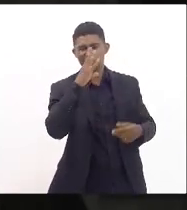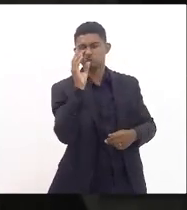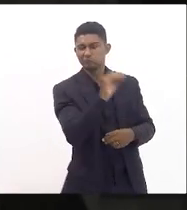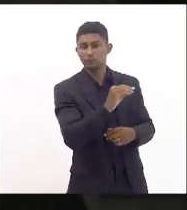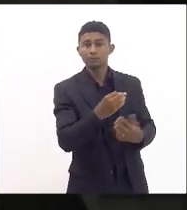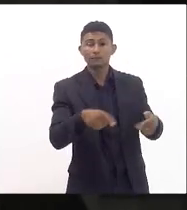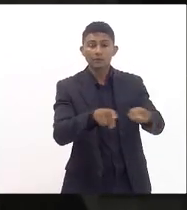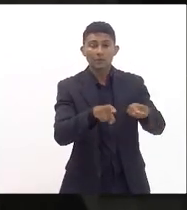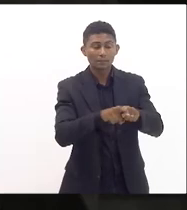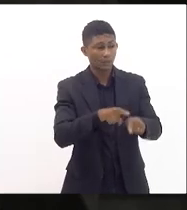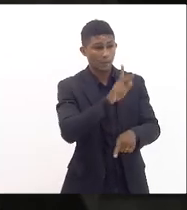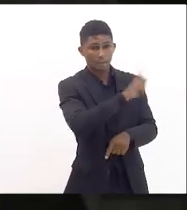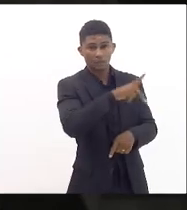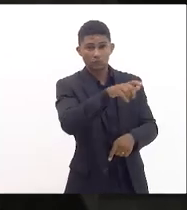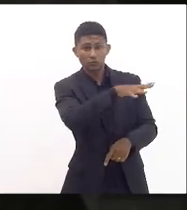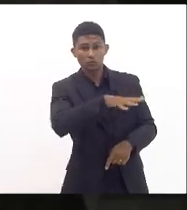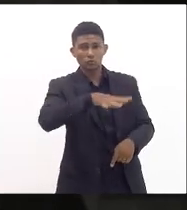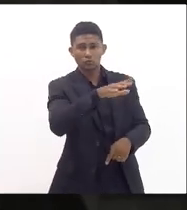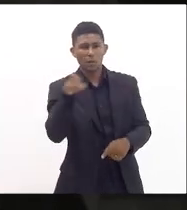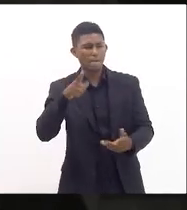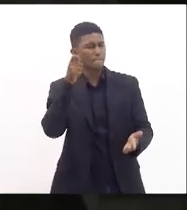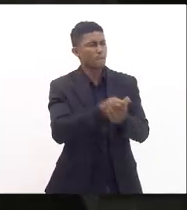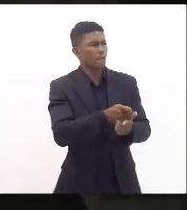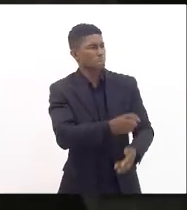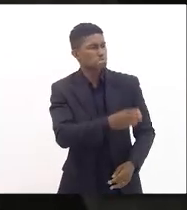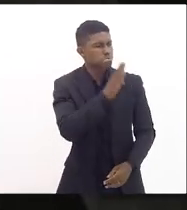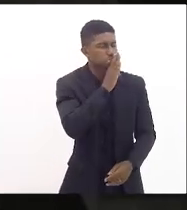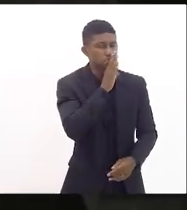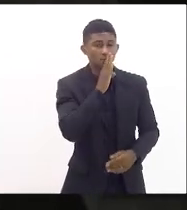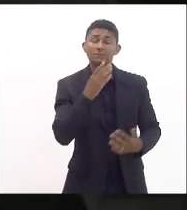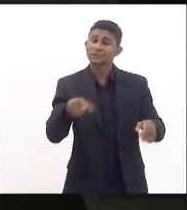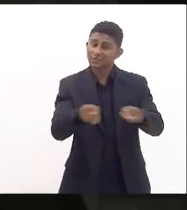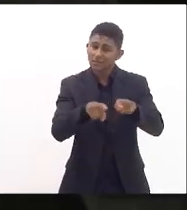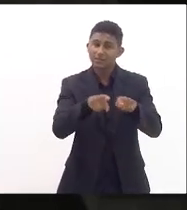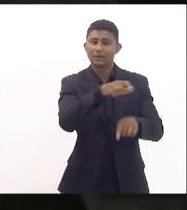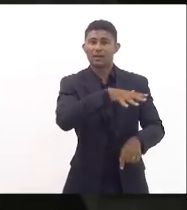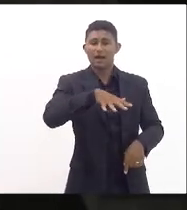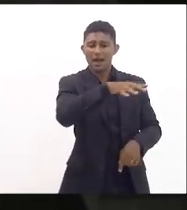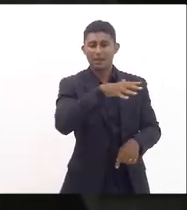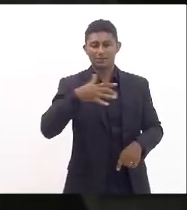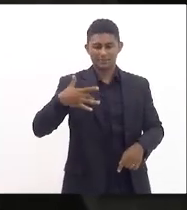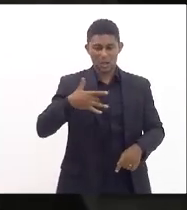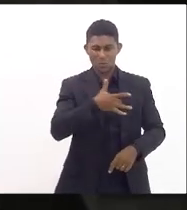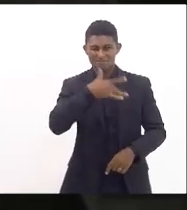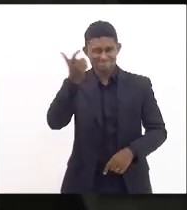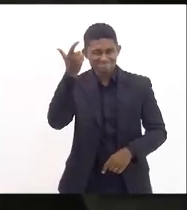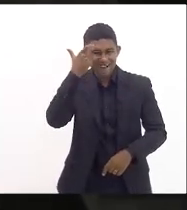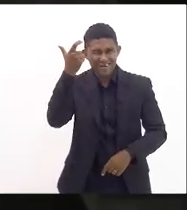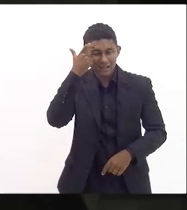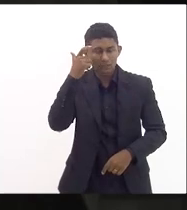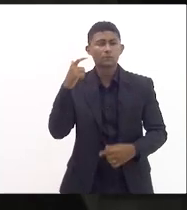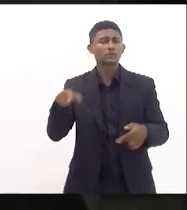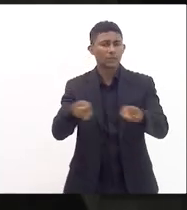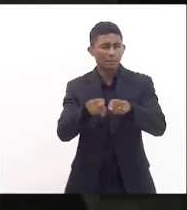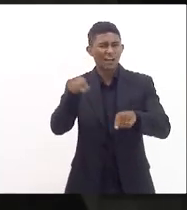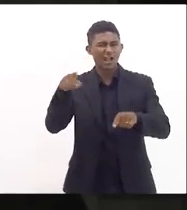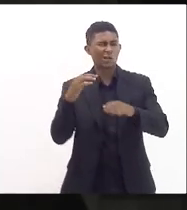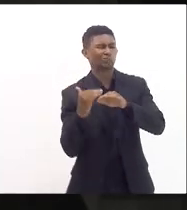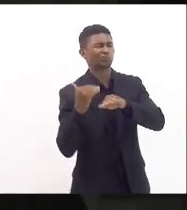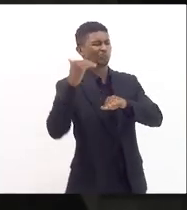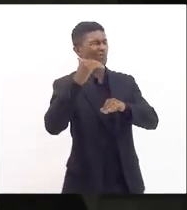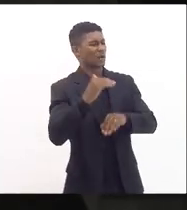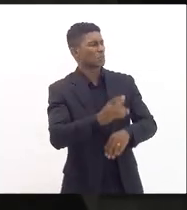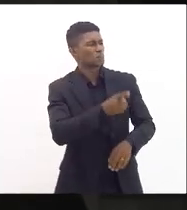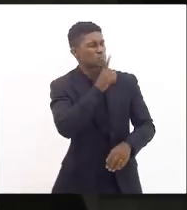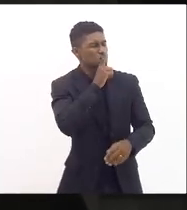e professoras, também tem para com a saúde mental uma atitude autoritária, uma atitude de desconstrução